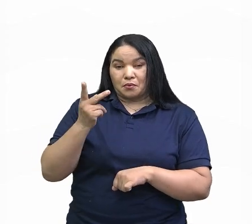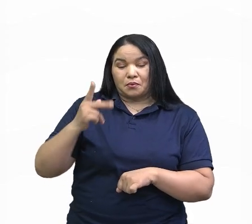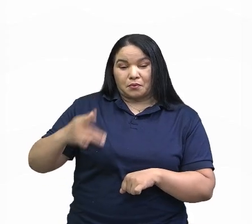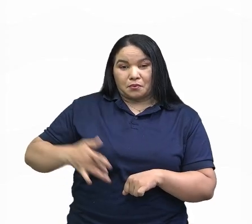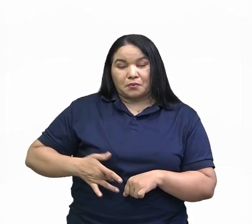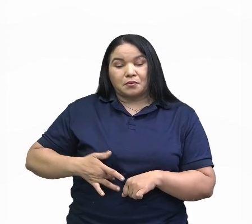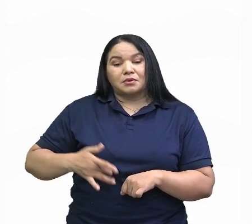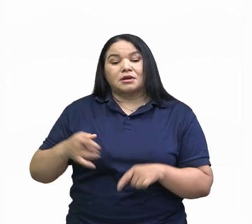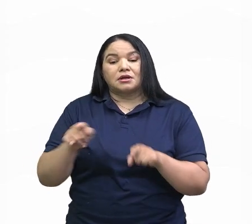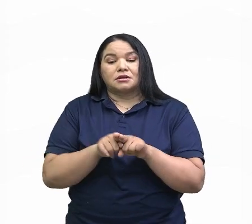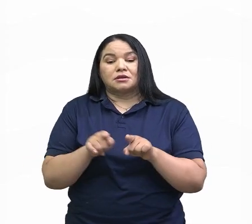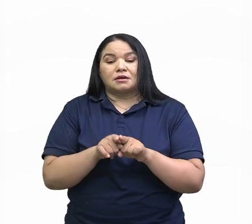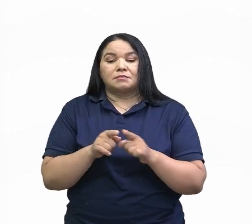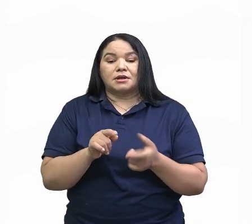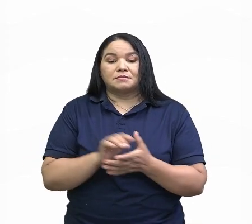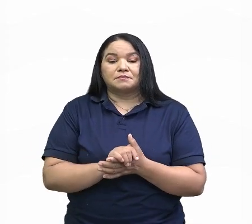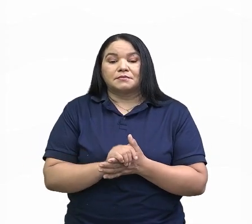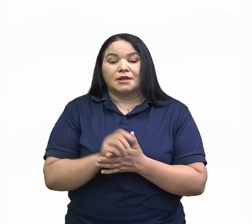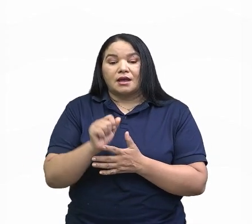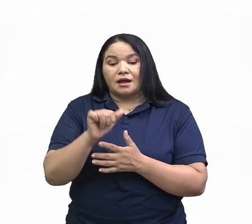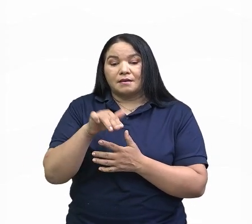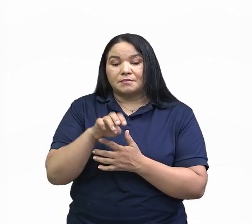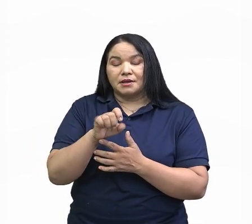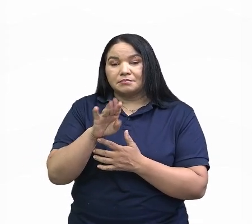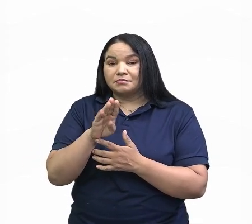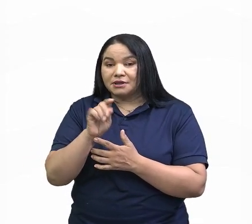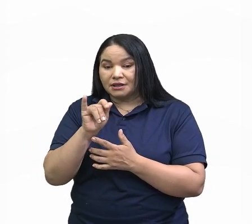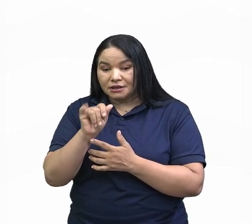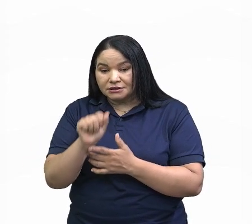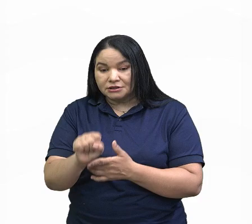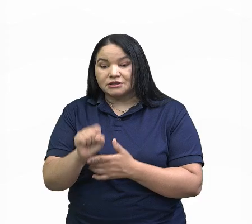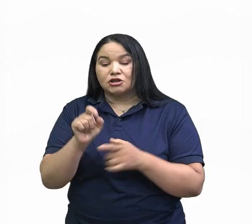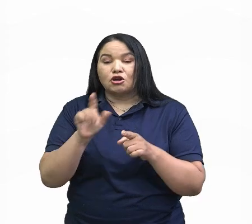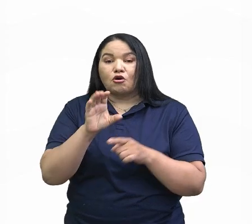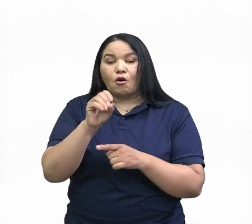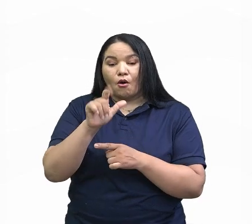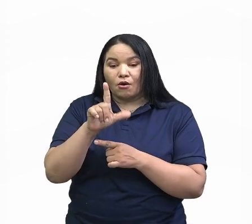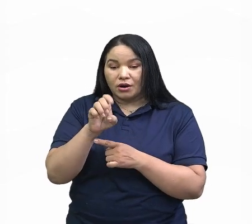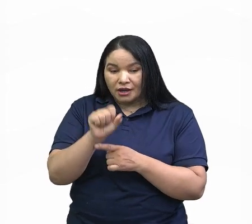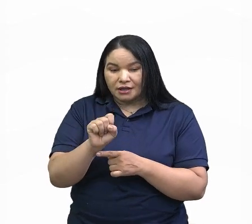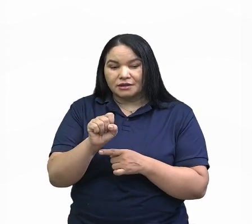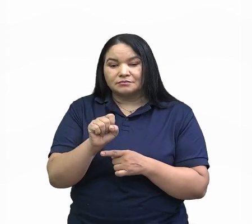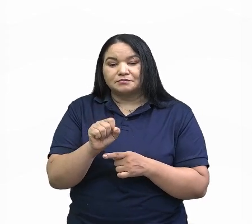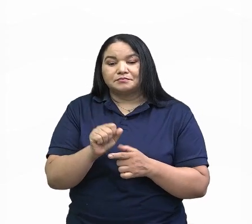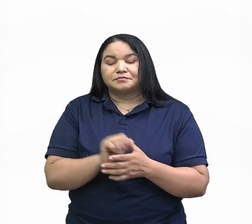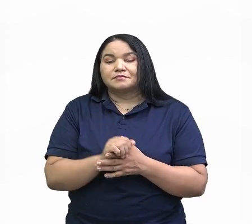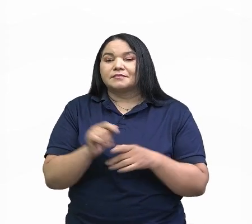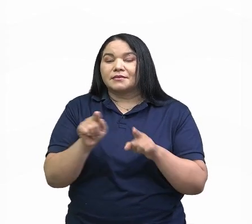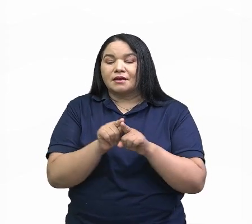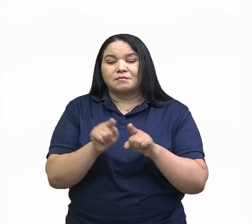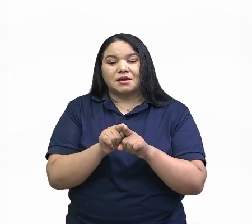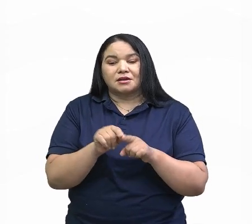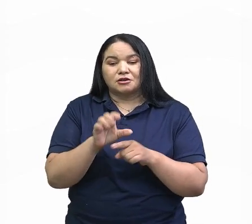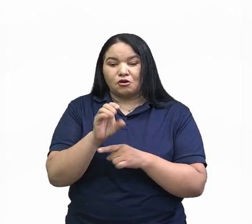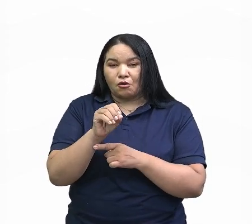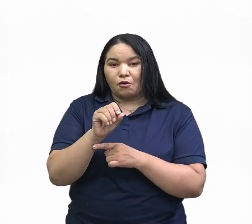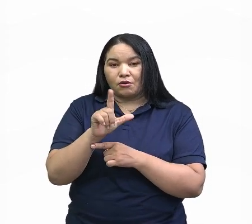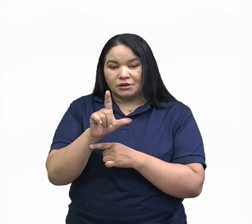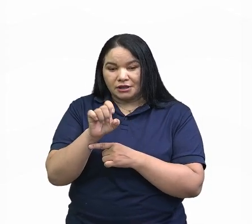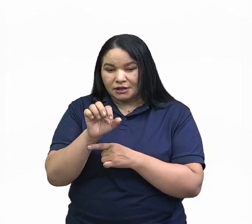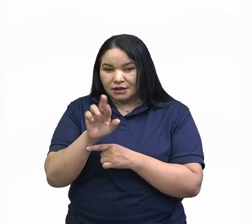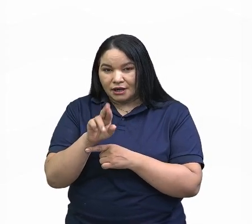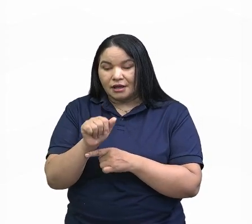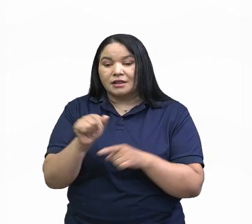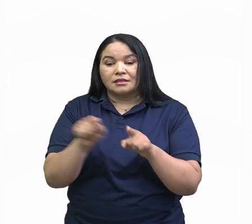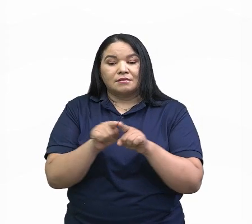amebíase, cólera, gastroenterite e esquistossomose. A Organização Mundial de Saúde, a OMS,